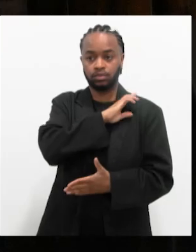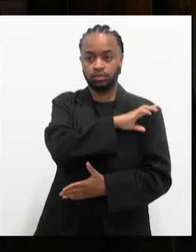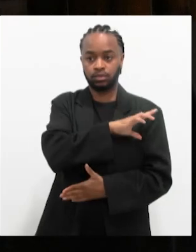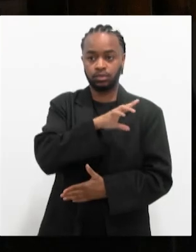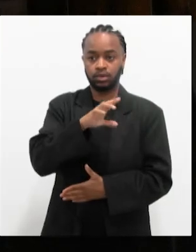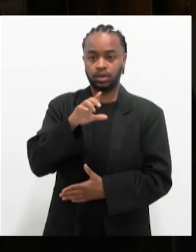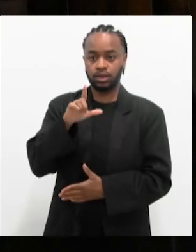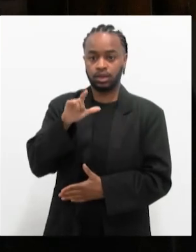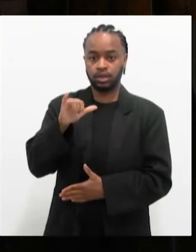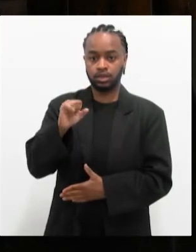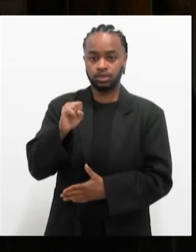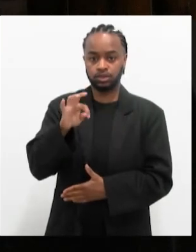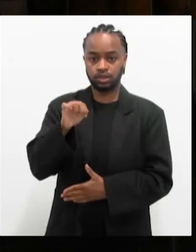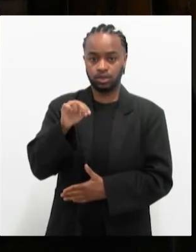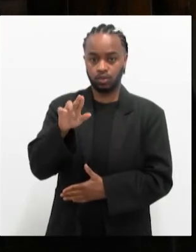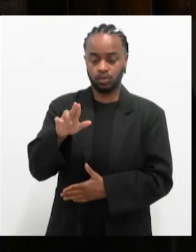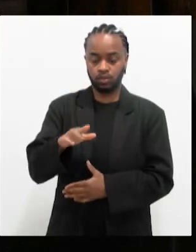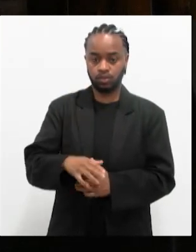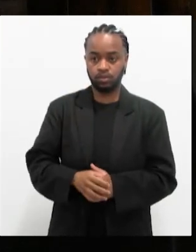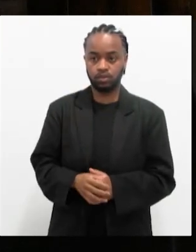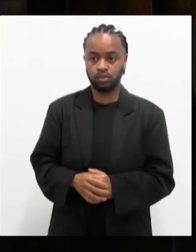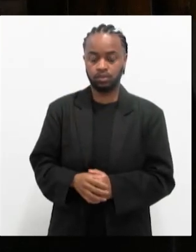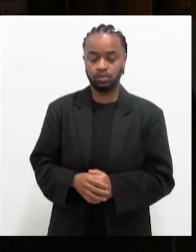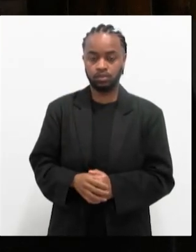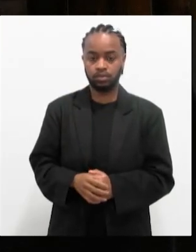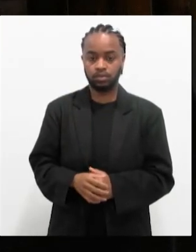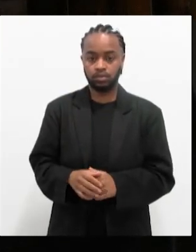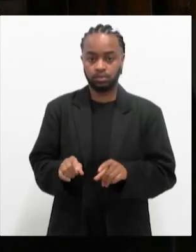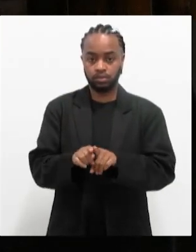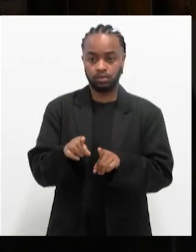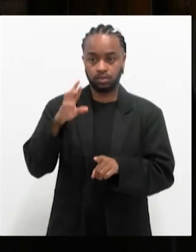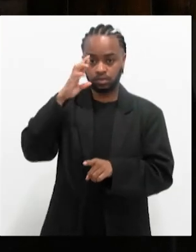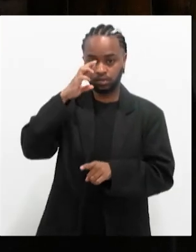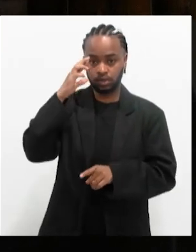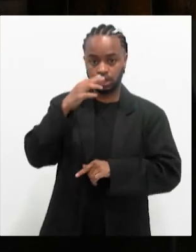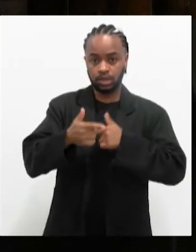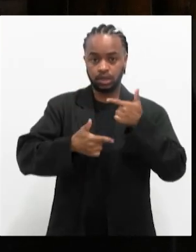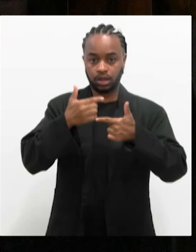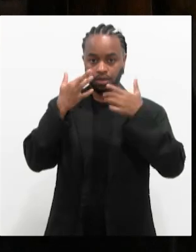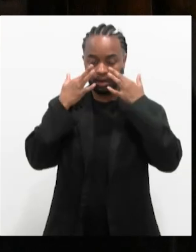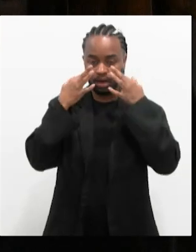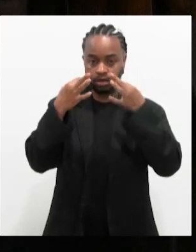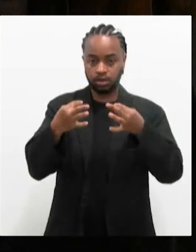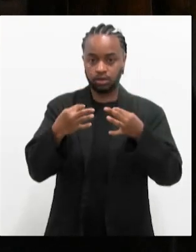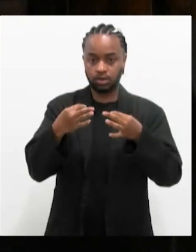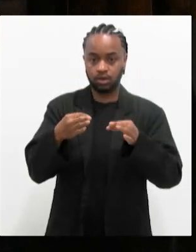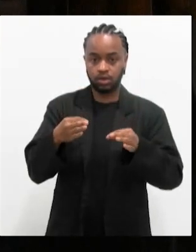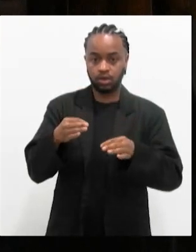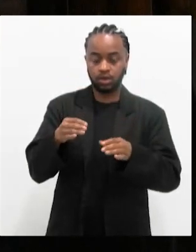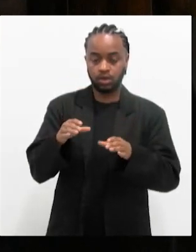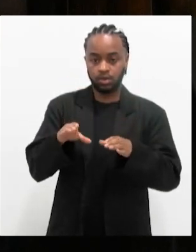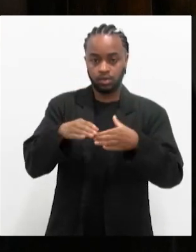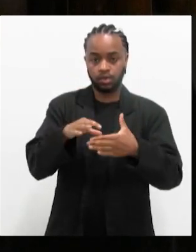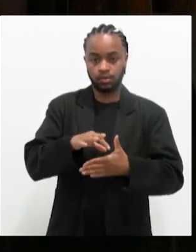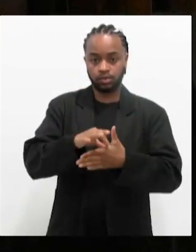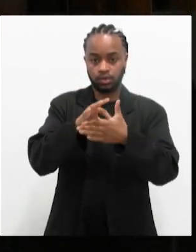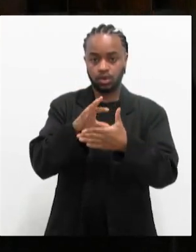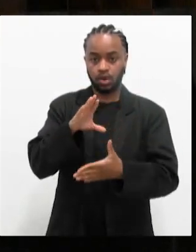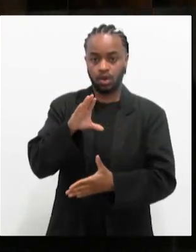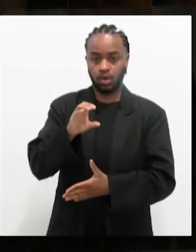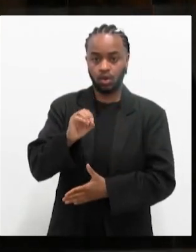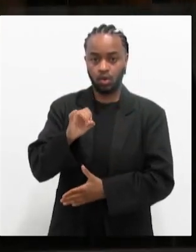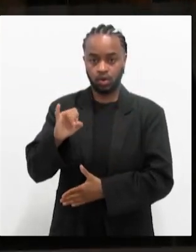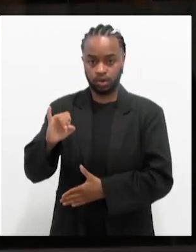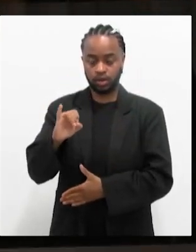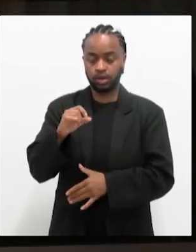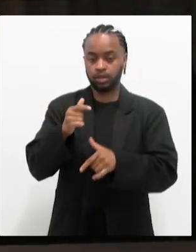Aristeu, com a observação e o trabalho atento do comandante do COI, o